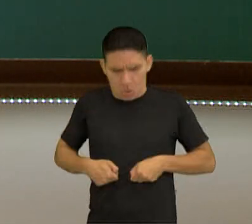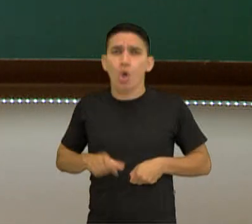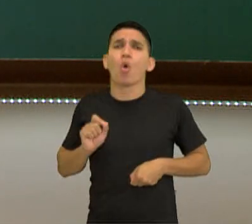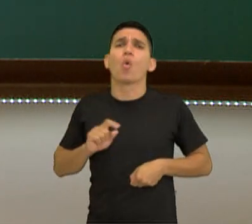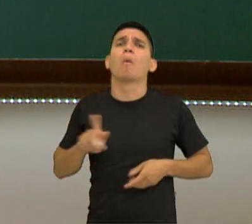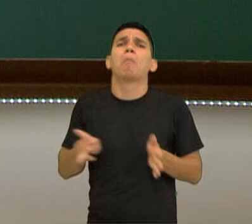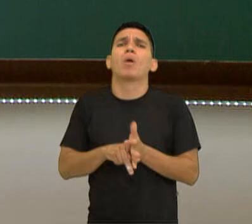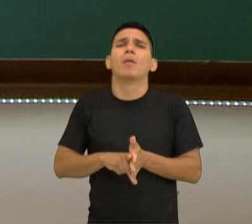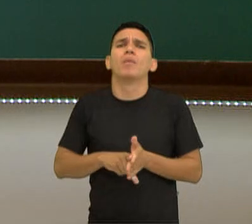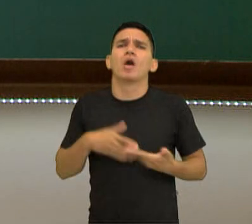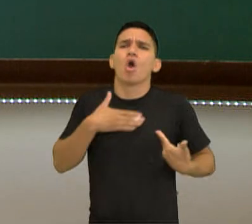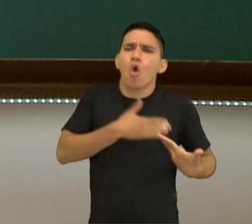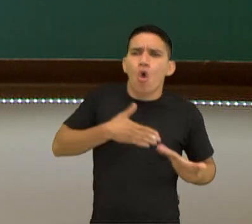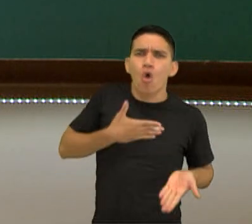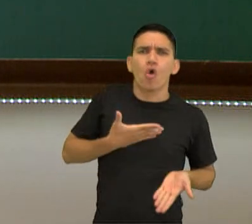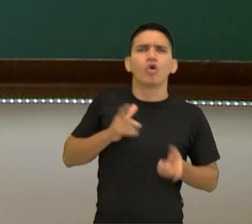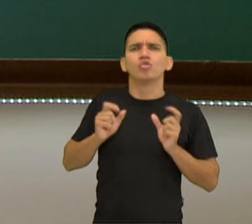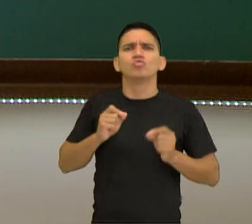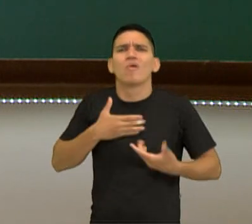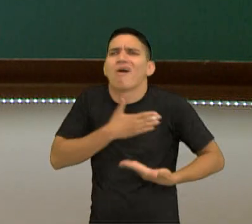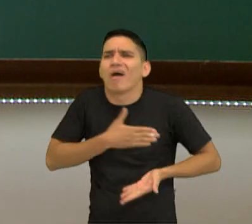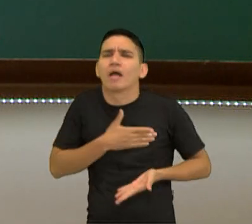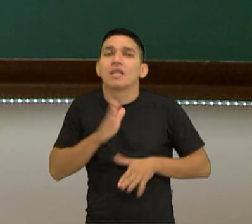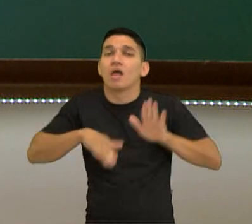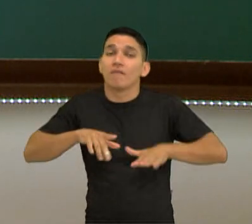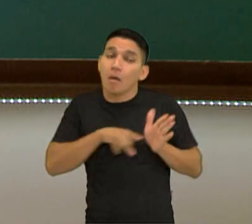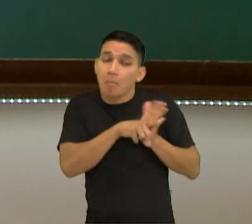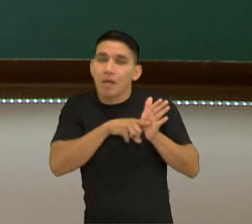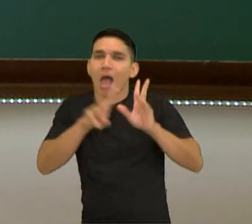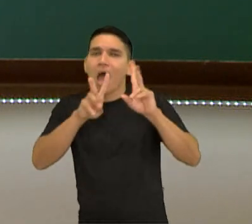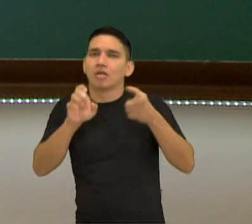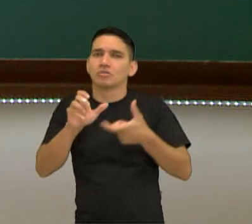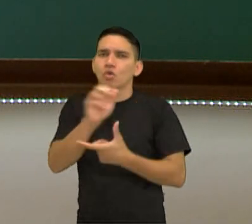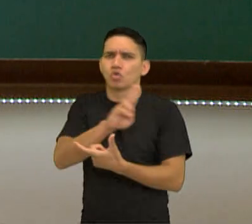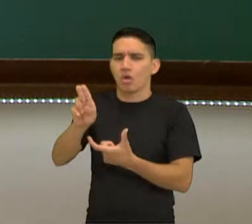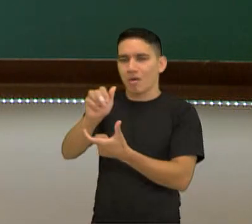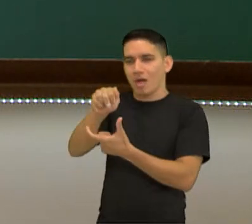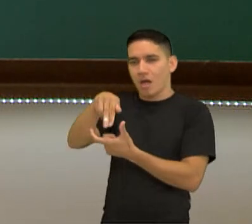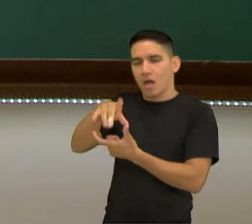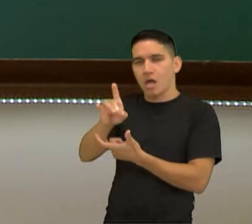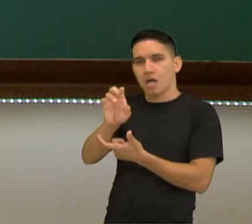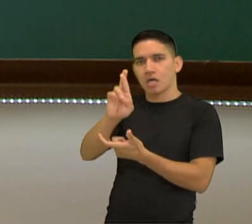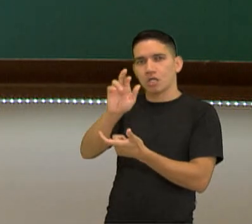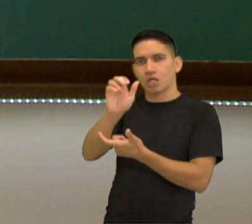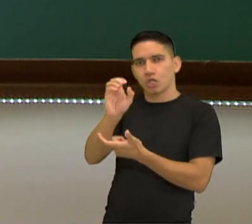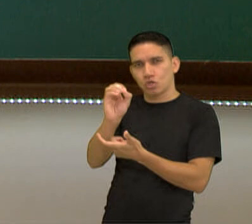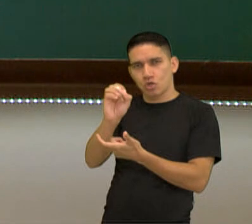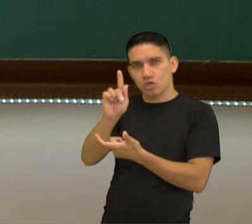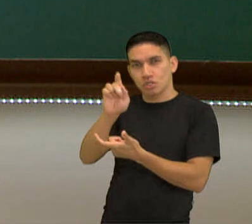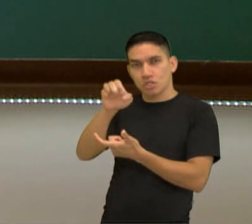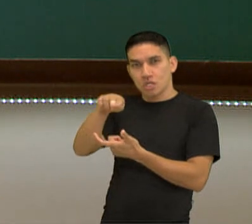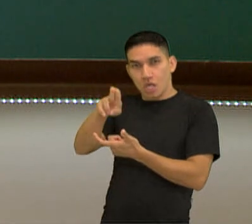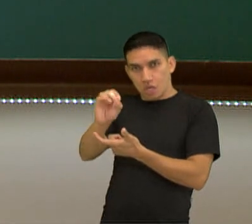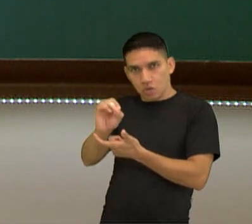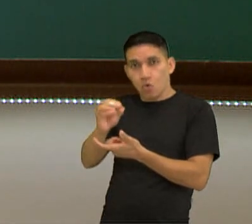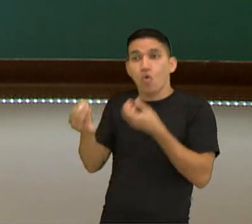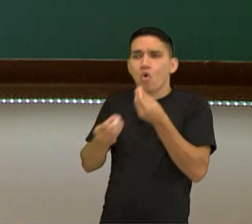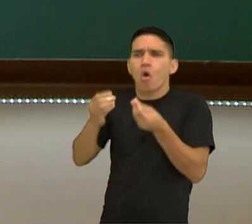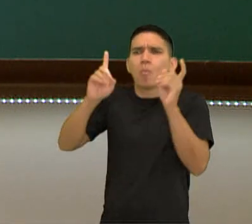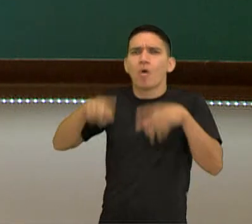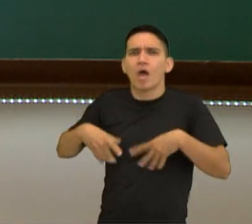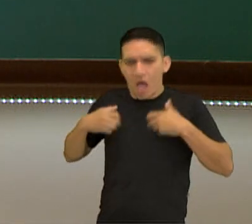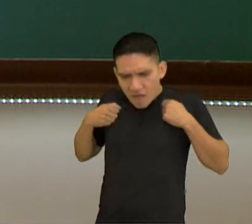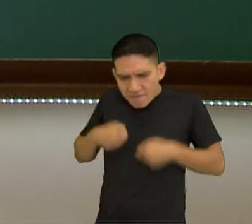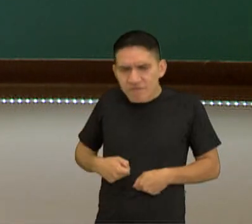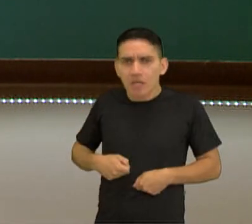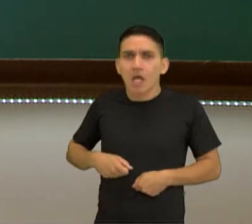questão de gosto, né? Talvez pesquisar um pouco sobre andrógeno vai trazer uma reflexão sobre o estar vestido com